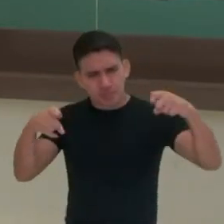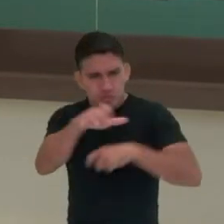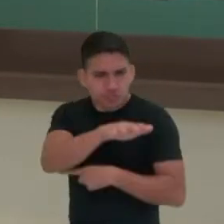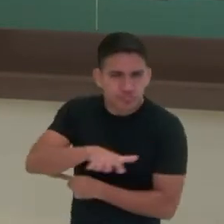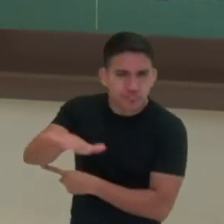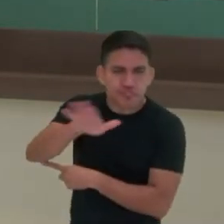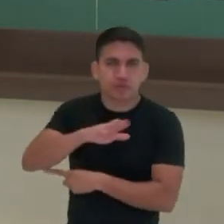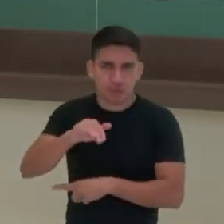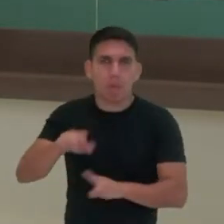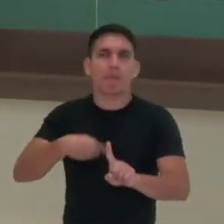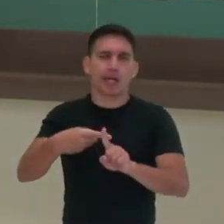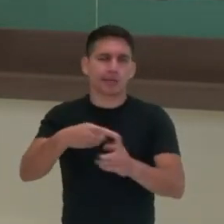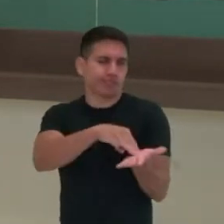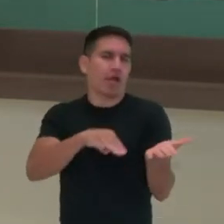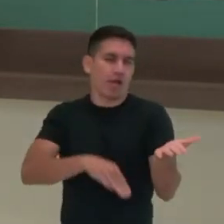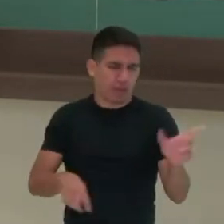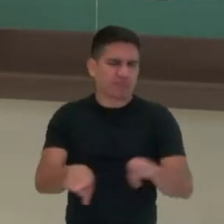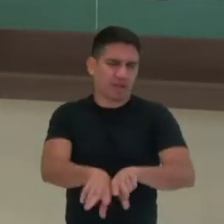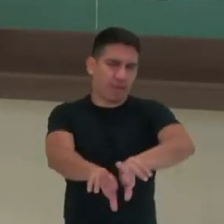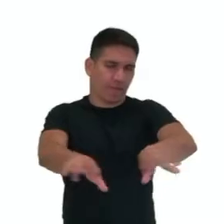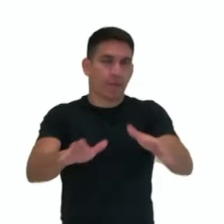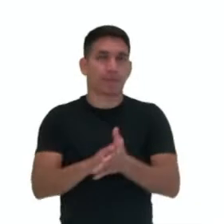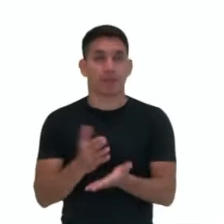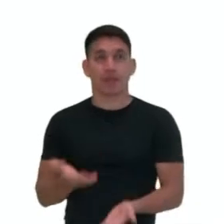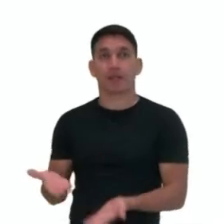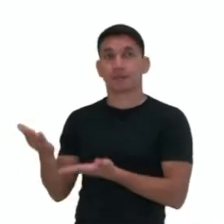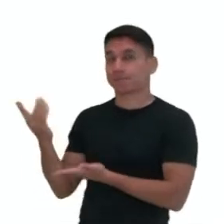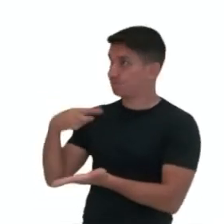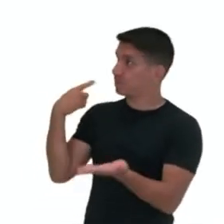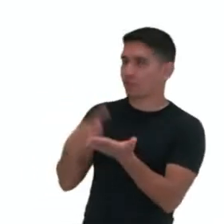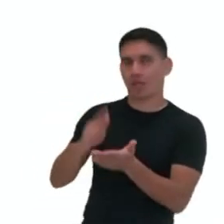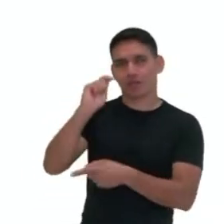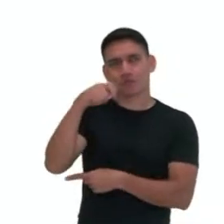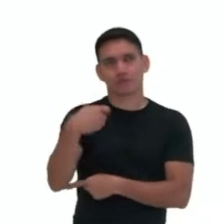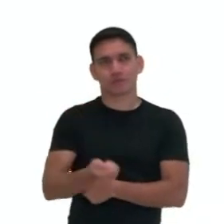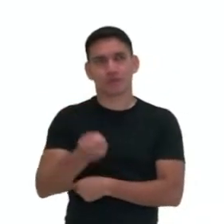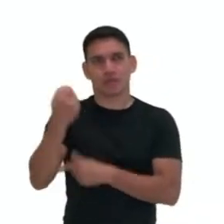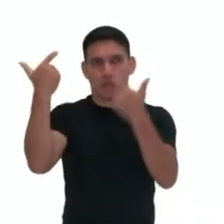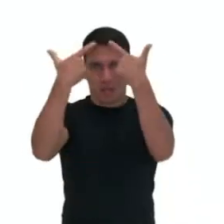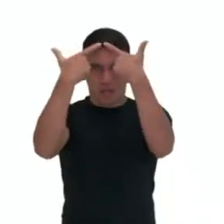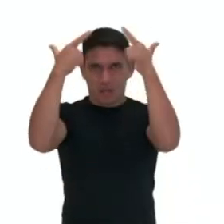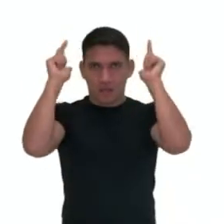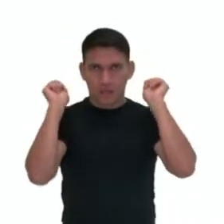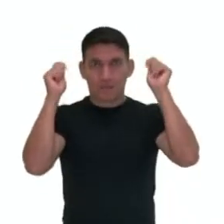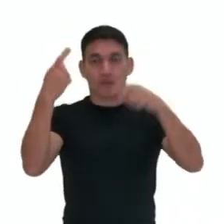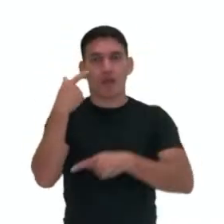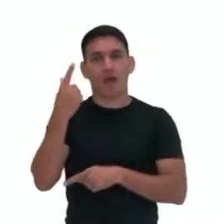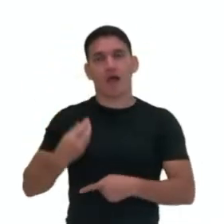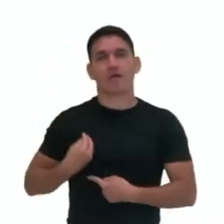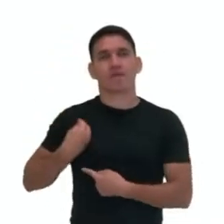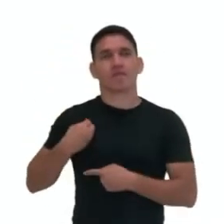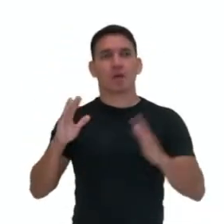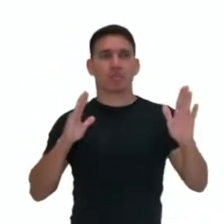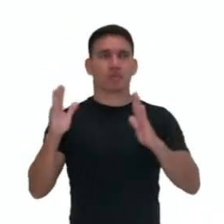com método, etc. Tá? Então, Alexander Baumgarten viveu entre 1714 e